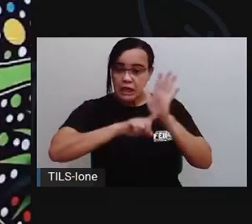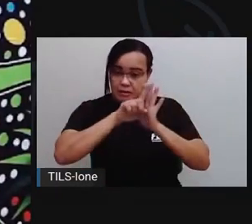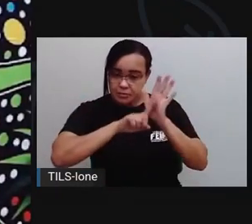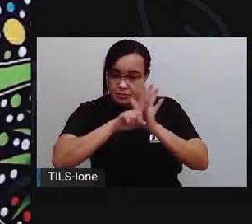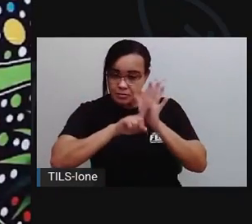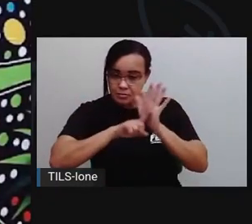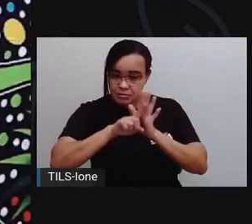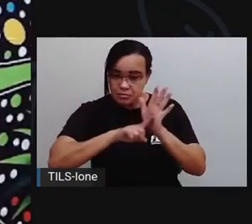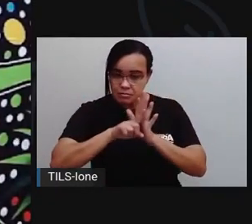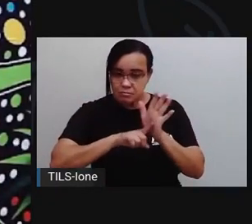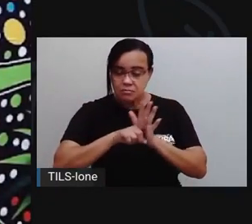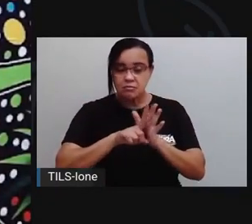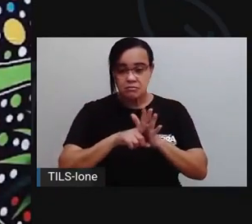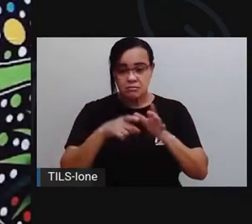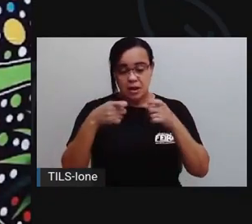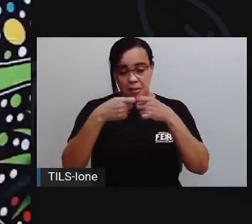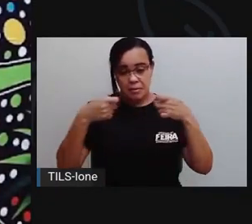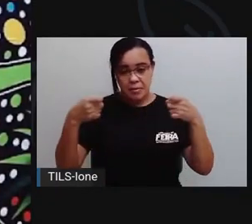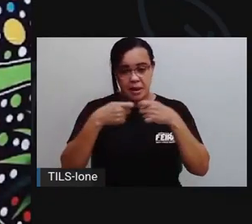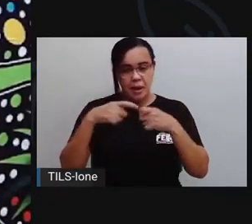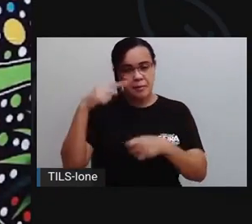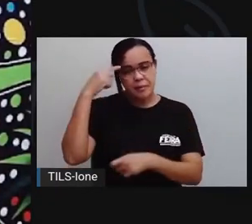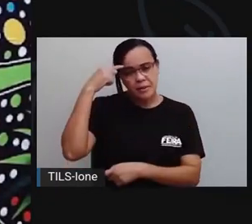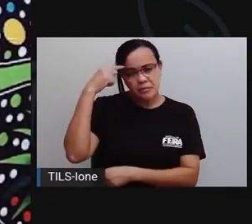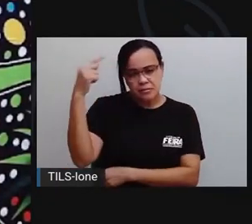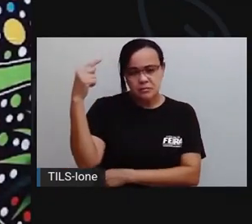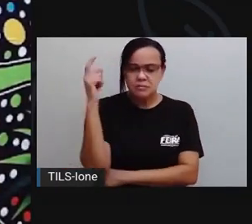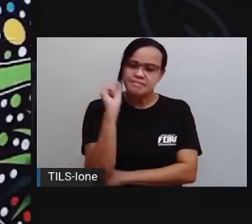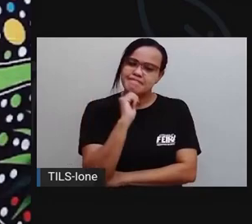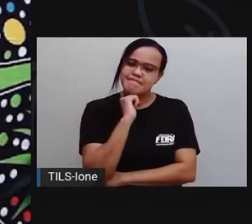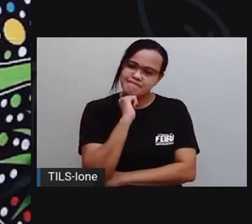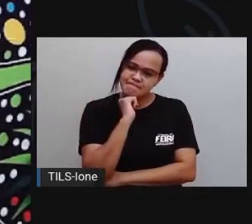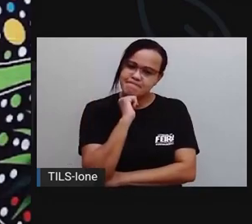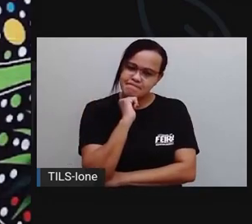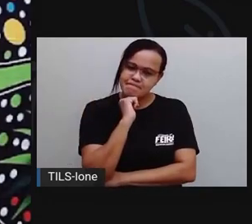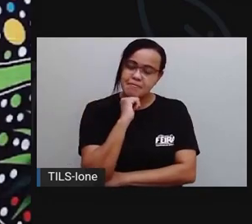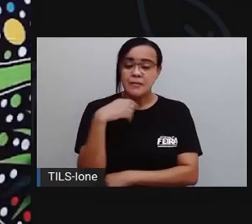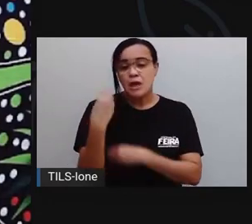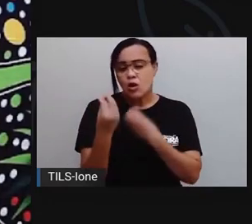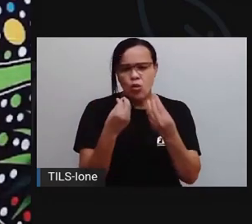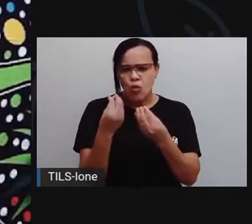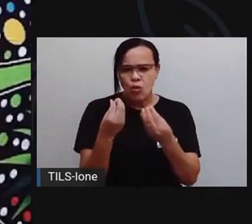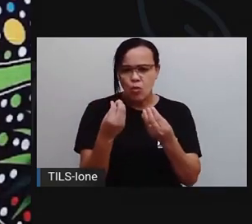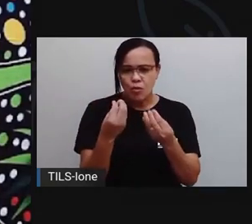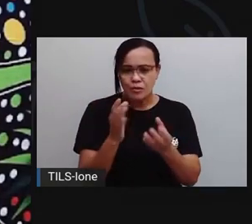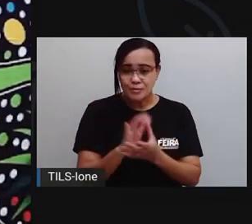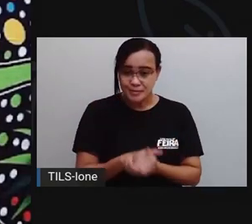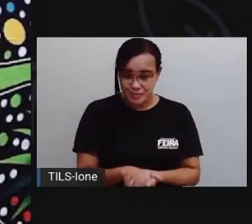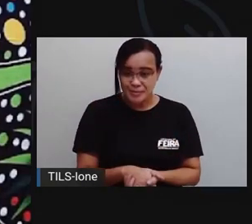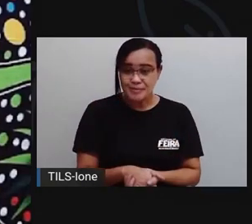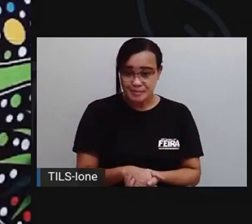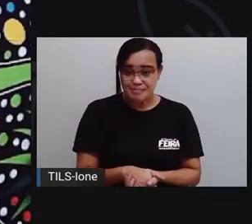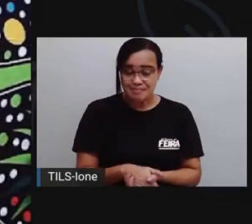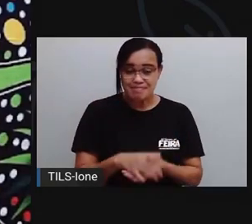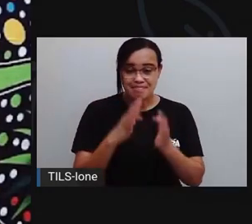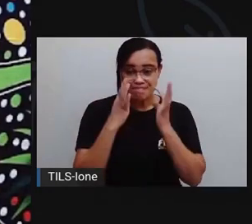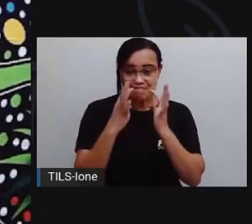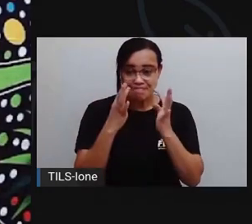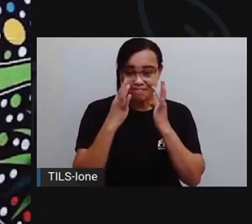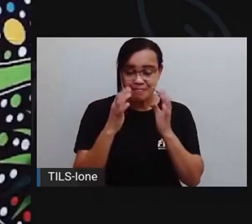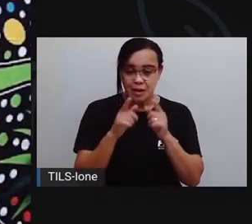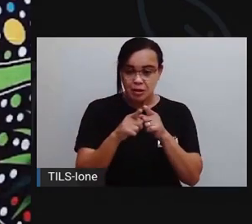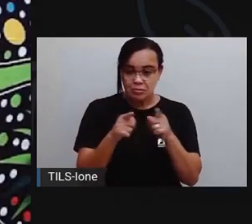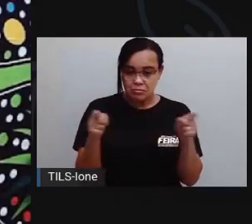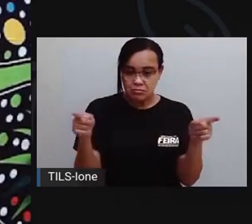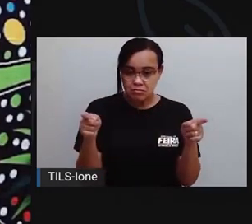A gente vai olhar para ela e a gente vai pensar o que a gente pode fazer aqui, né? A gente vai observar o tamanho,